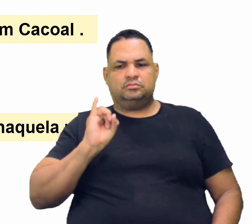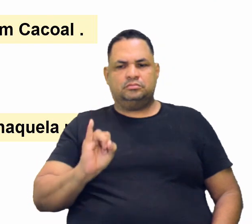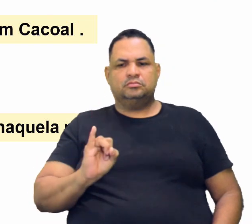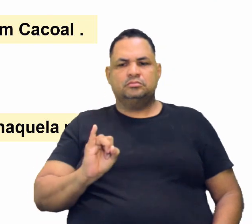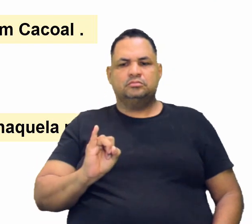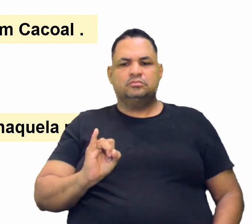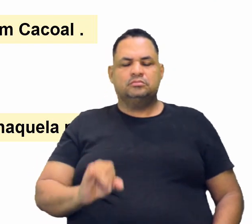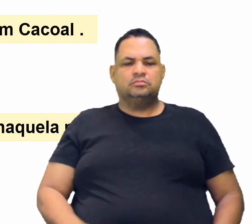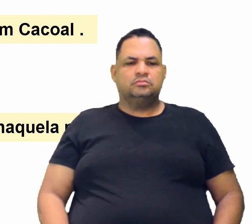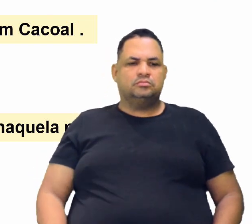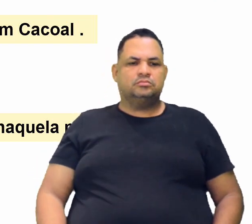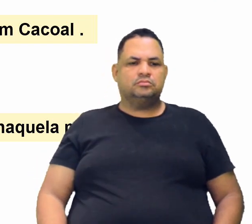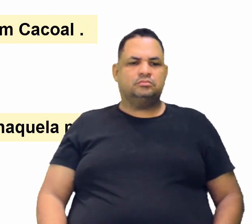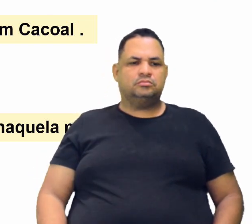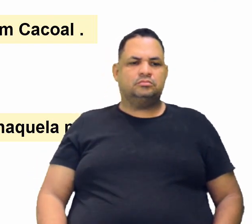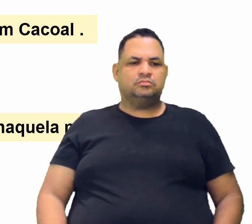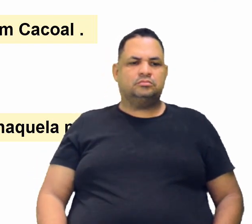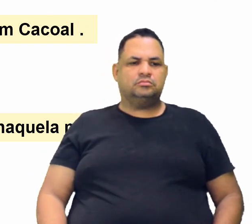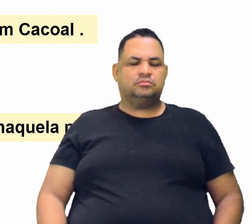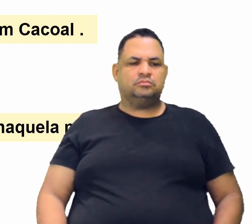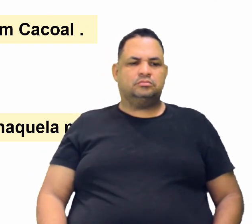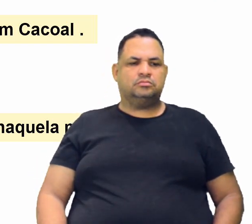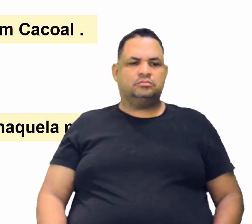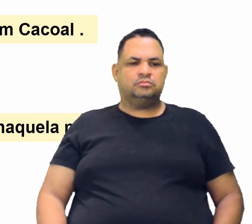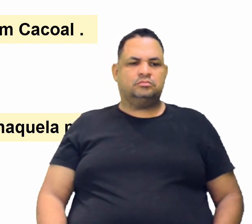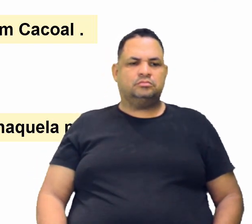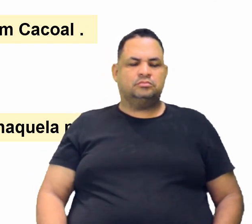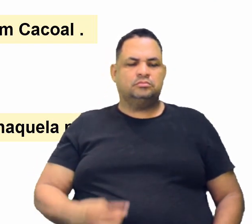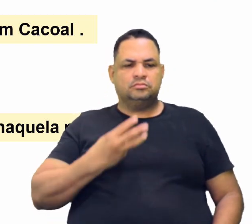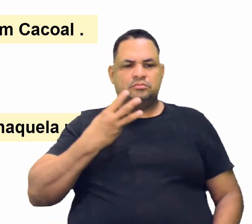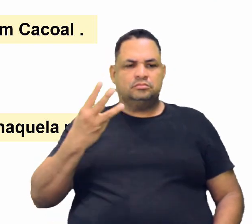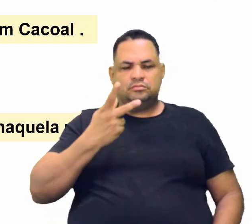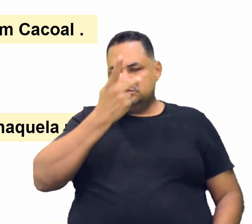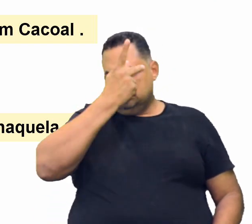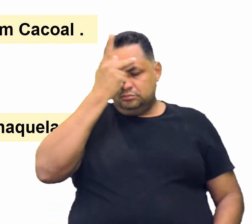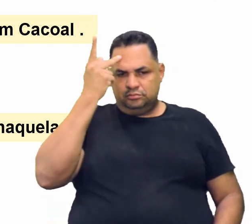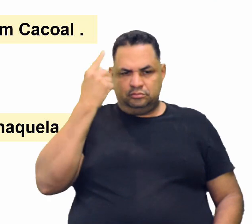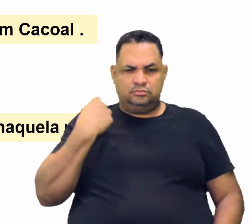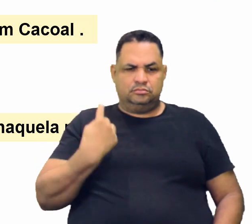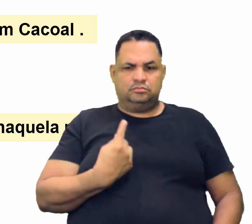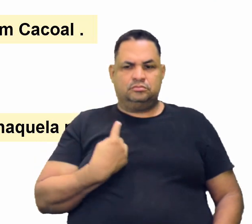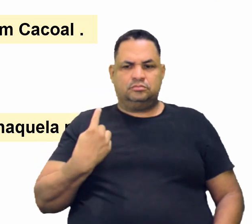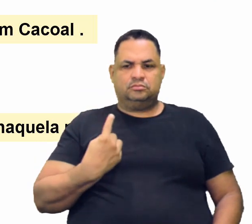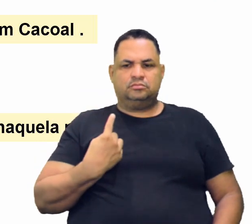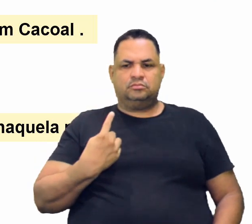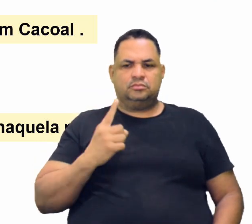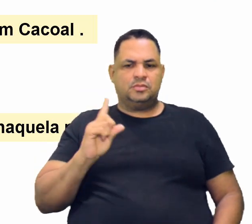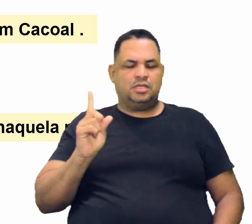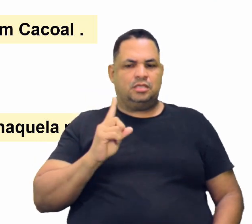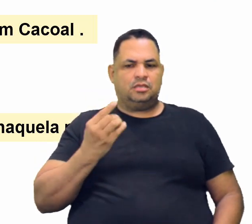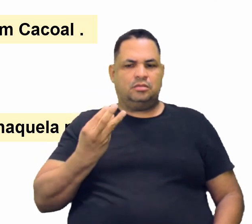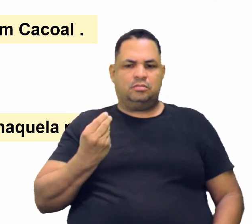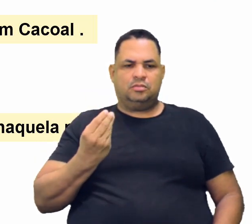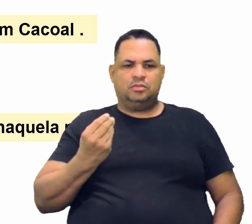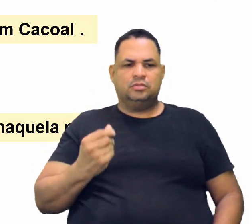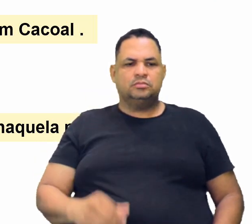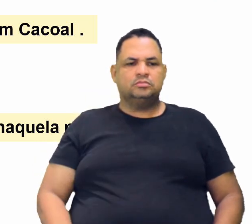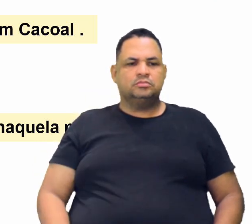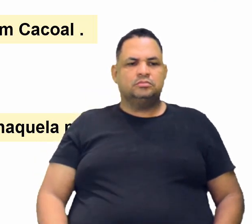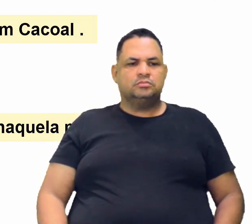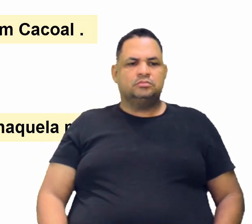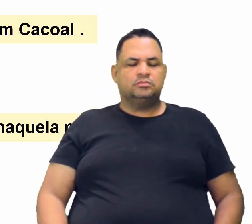Presta atenção. Então aqui era para estar na terceira pessoa do singular, não do plural. Tá